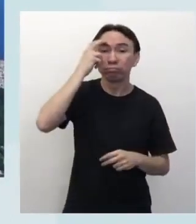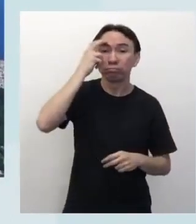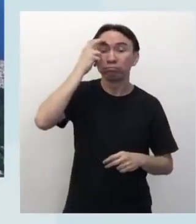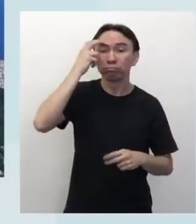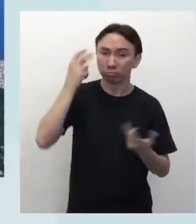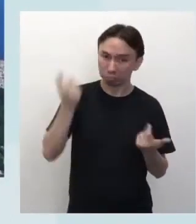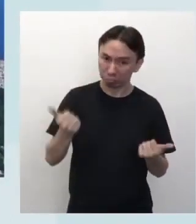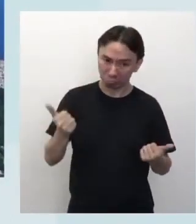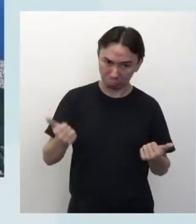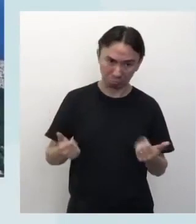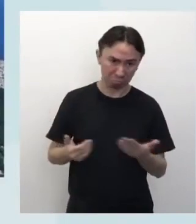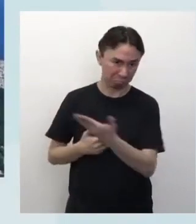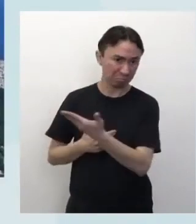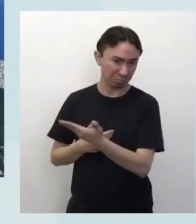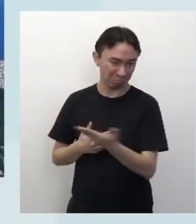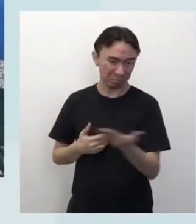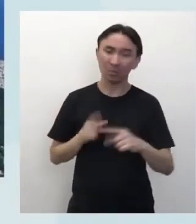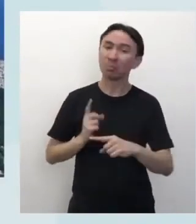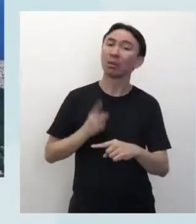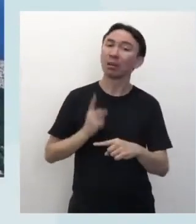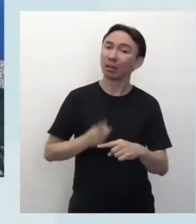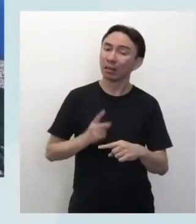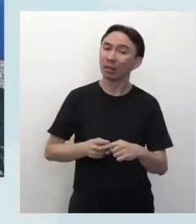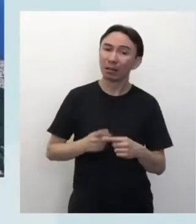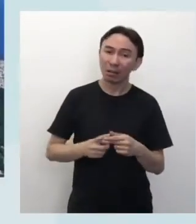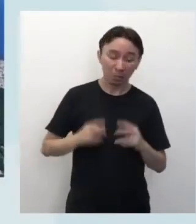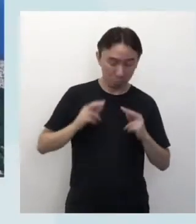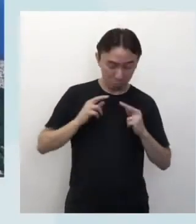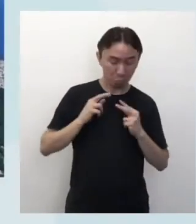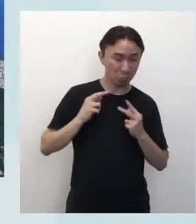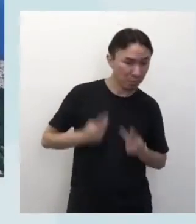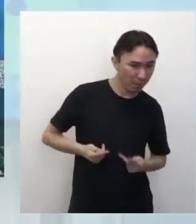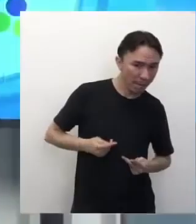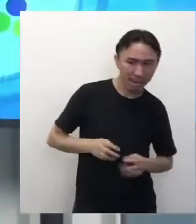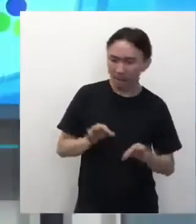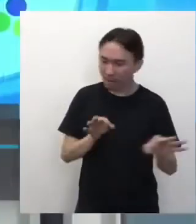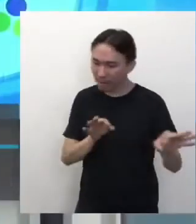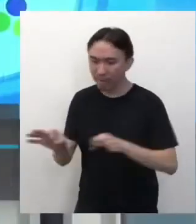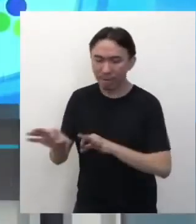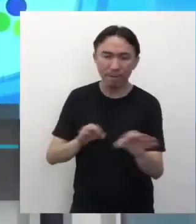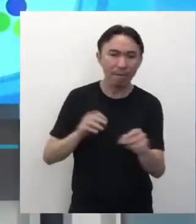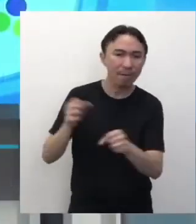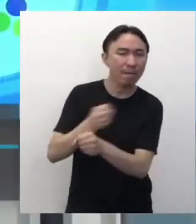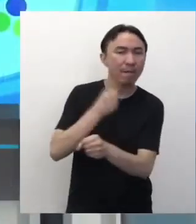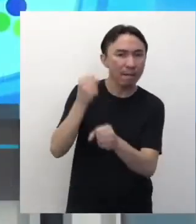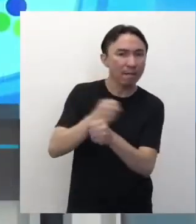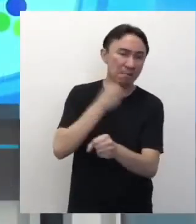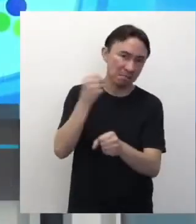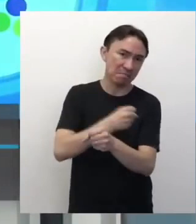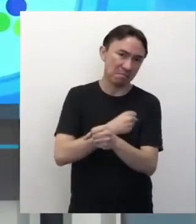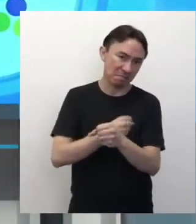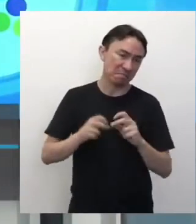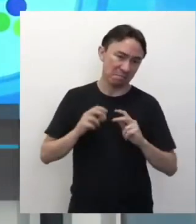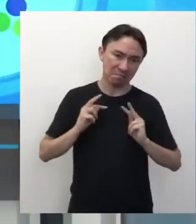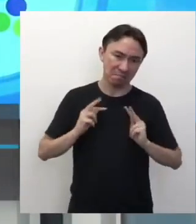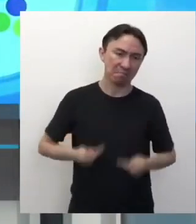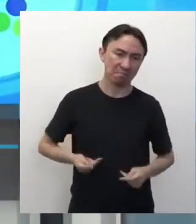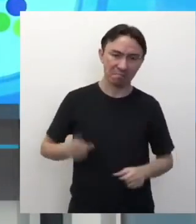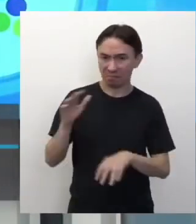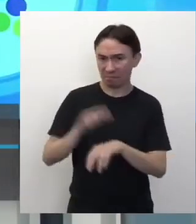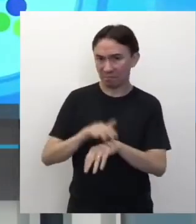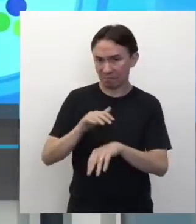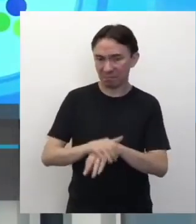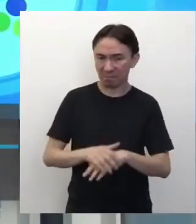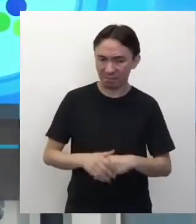paisagem cultural humanizada, porque boa parte dessa imagem foi construída aí pelo ser humano, né, como boa parte